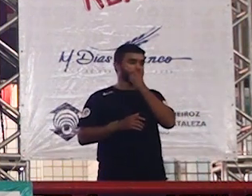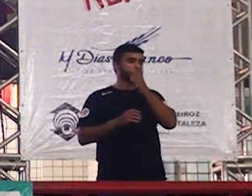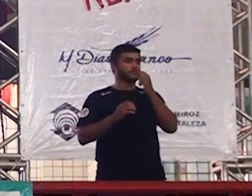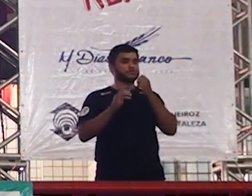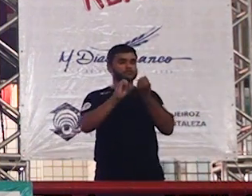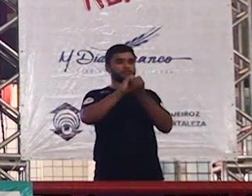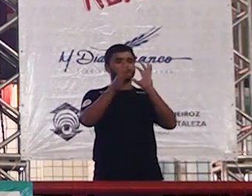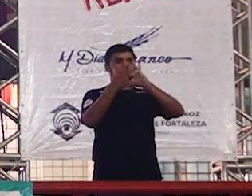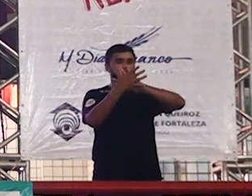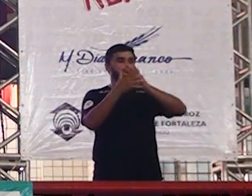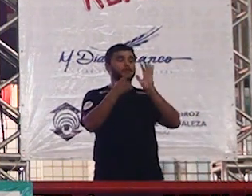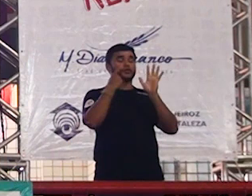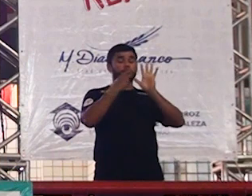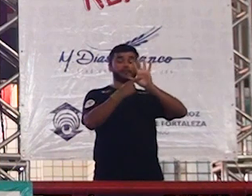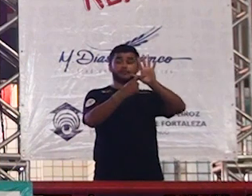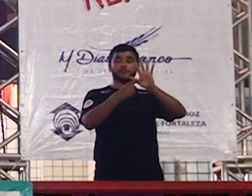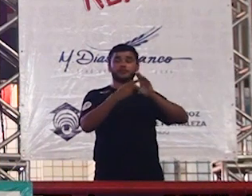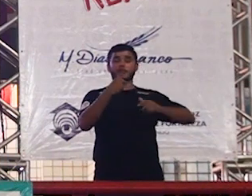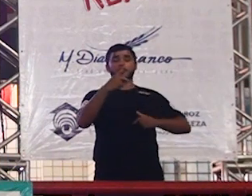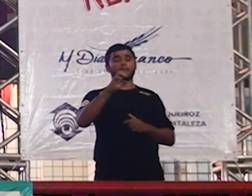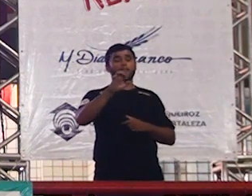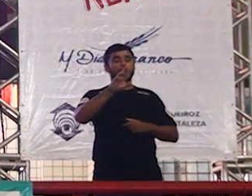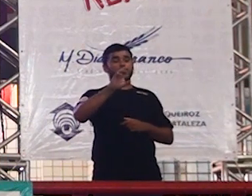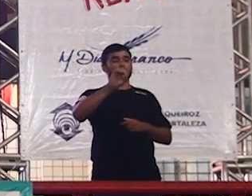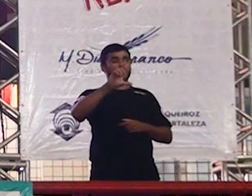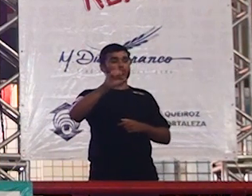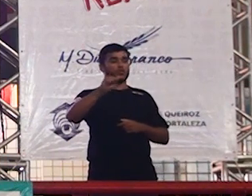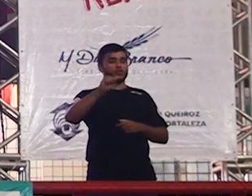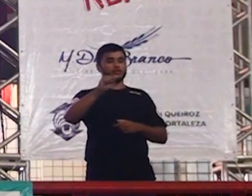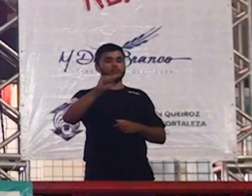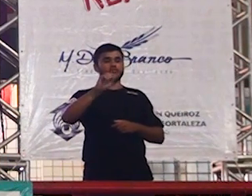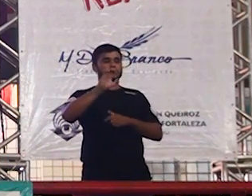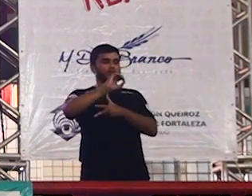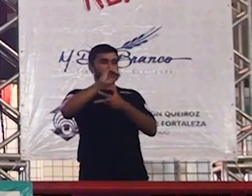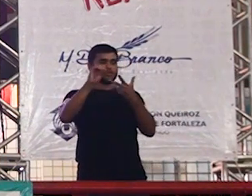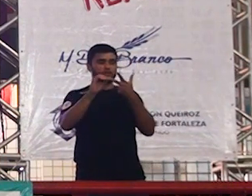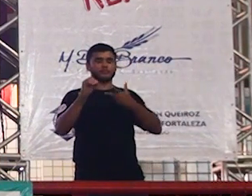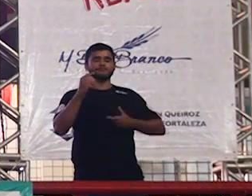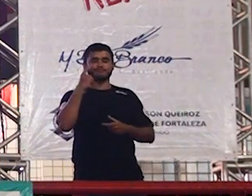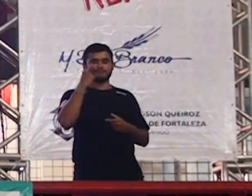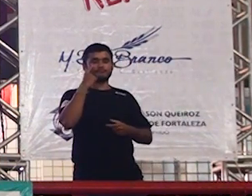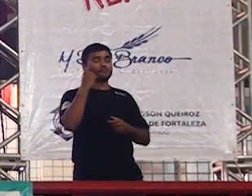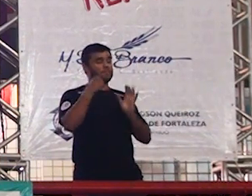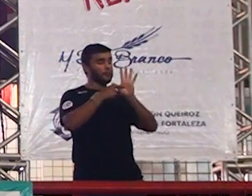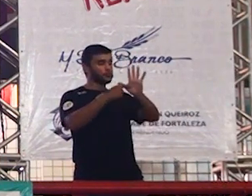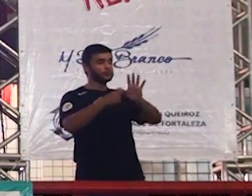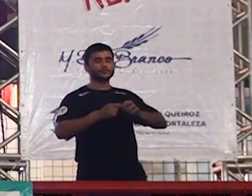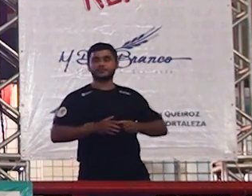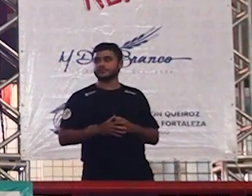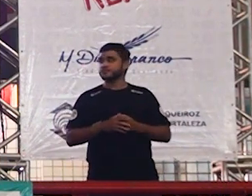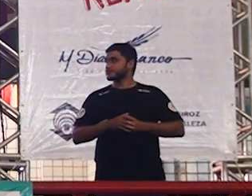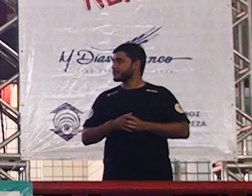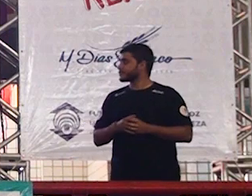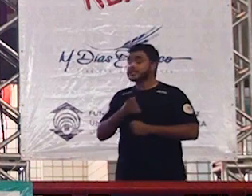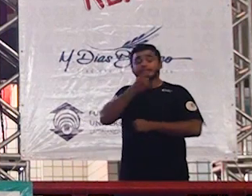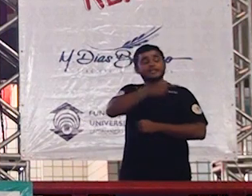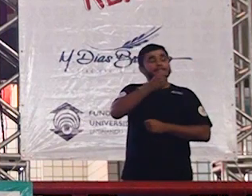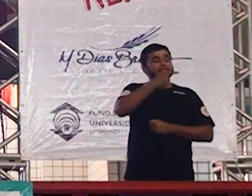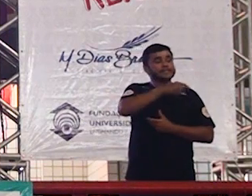isso. Pérolas do Enem. O título acho que é esse aí, é um PowerPoint. Deixa eu ver aqui.